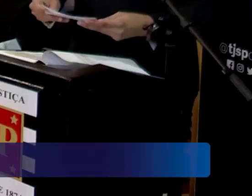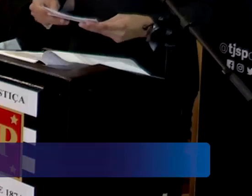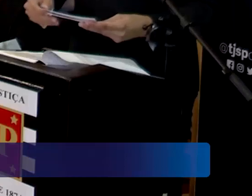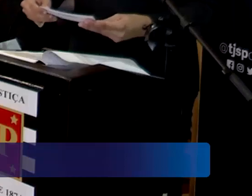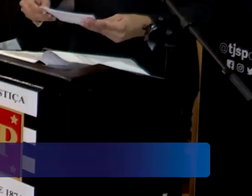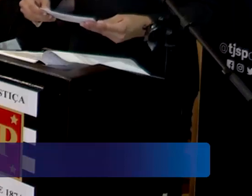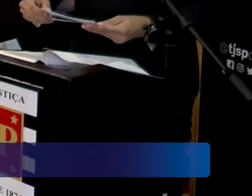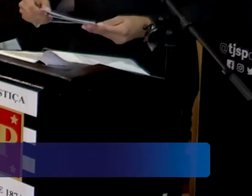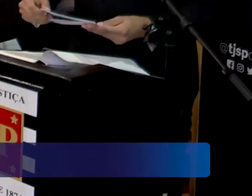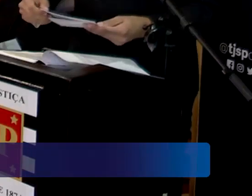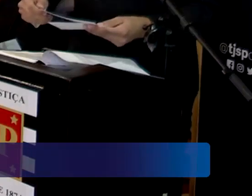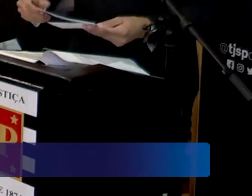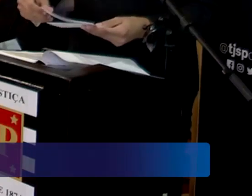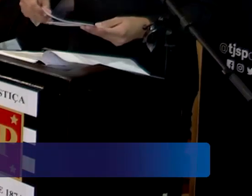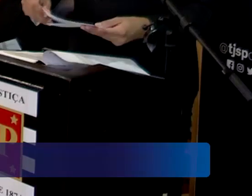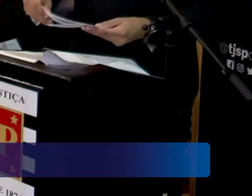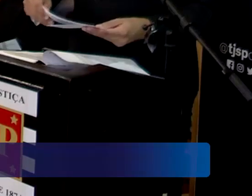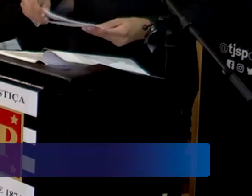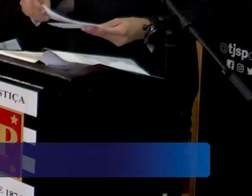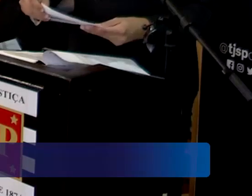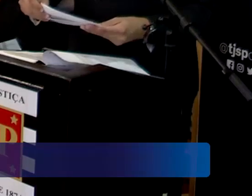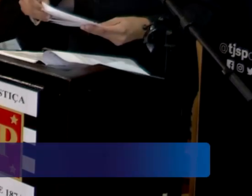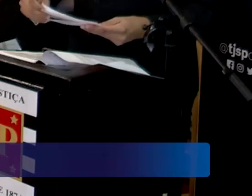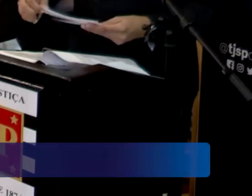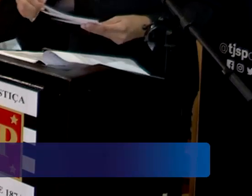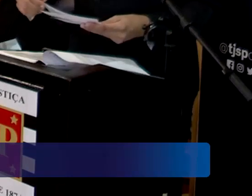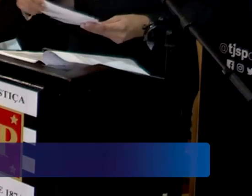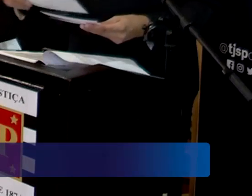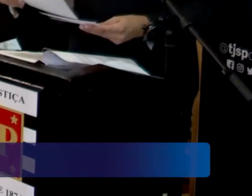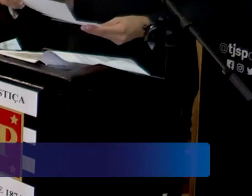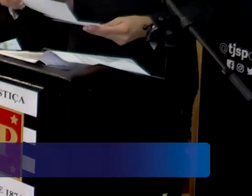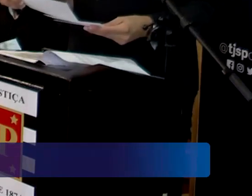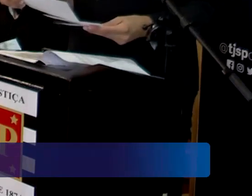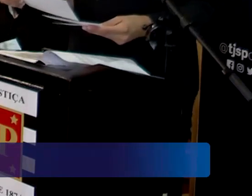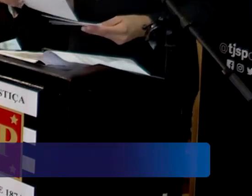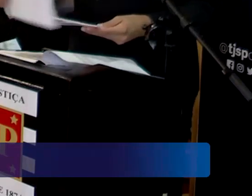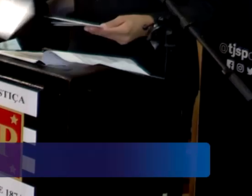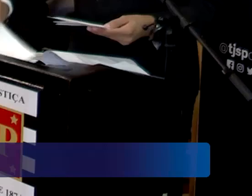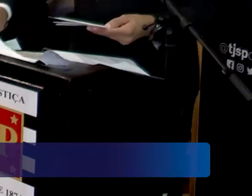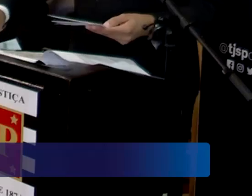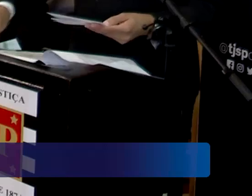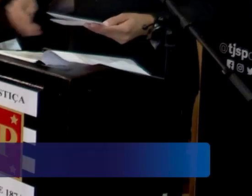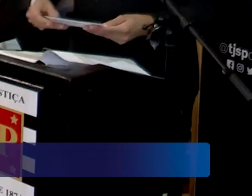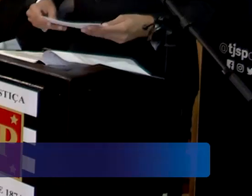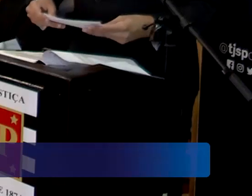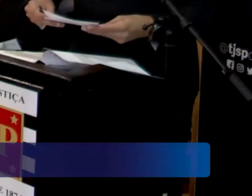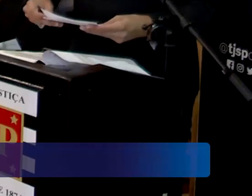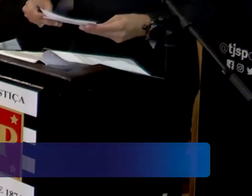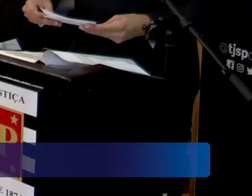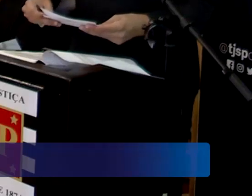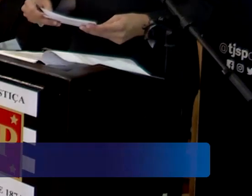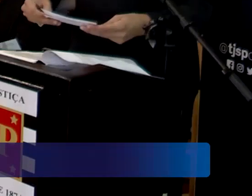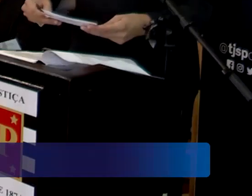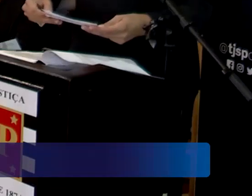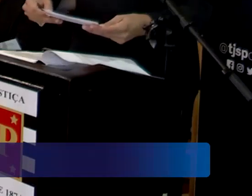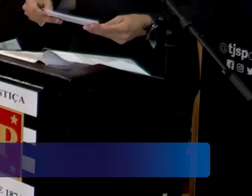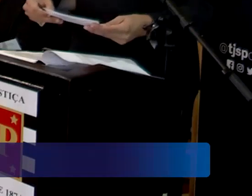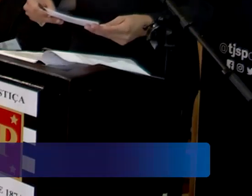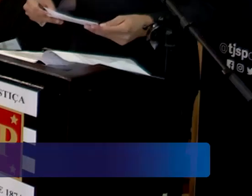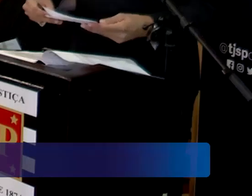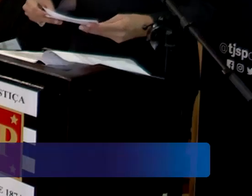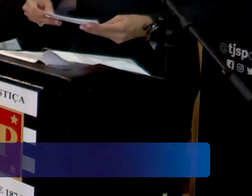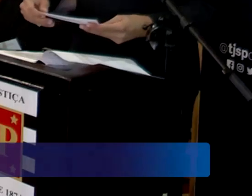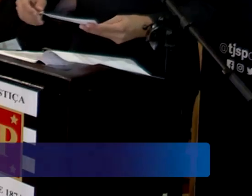Daniela Silvia Bros representando a Presidente da Associação dos registradores de pessoas naturais do estado de São Paulo senhor